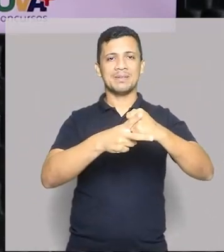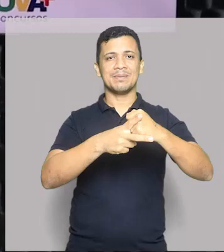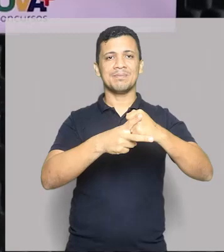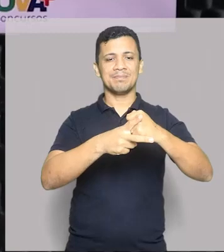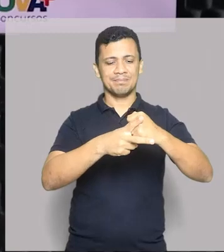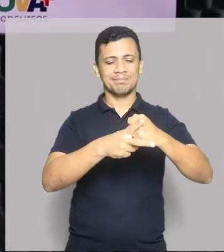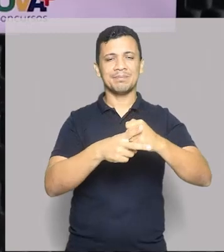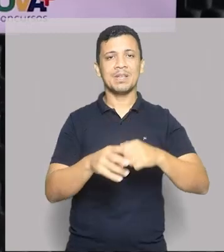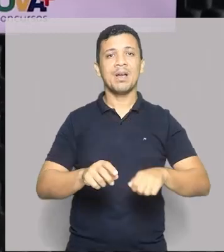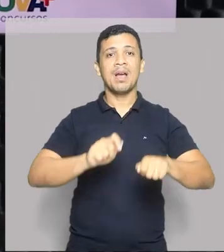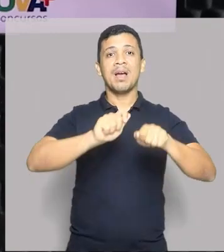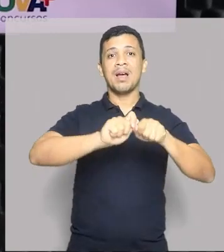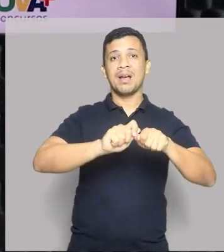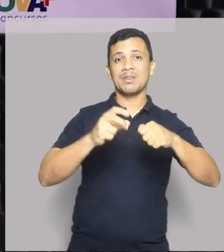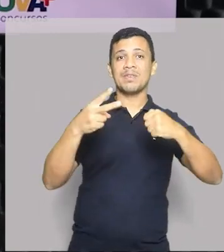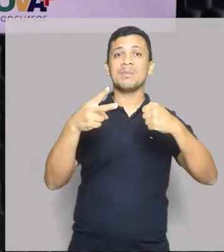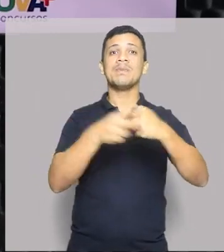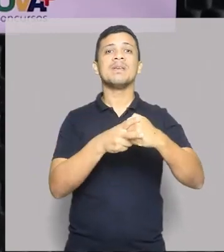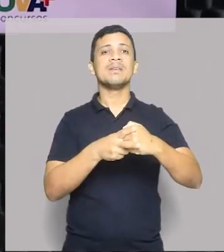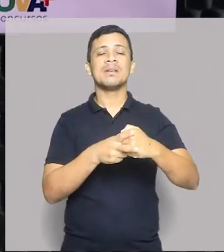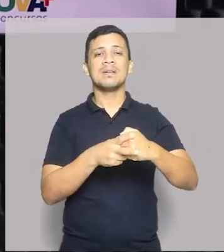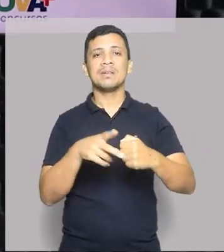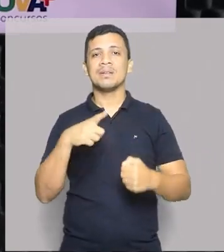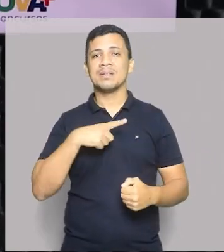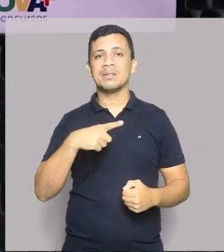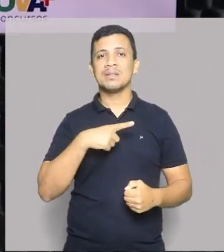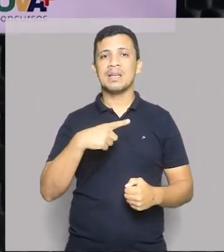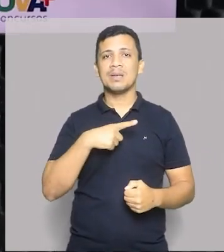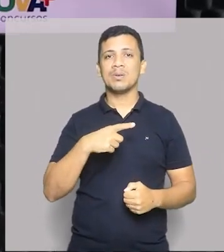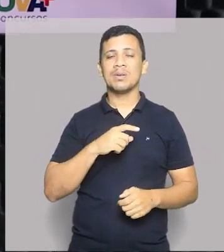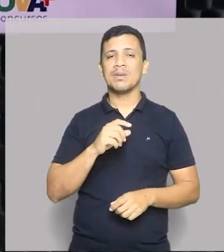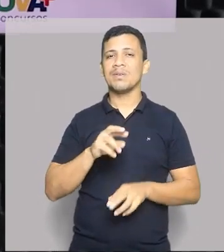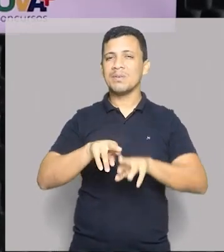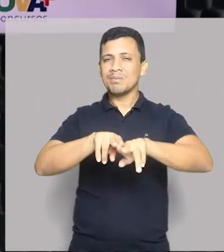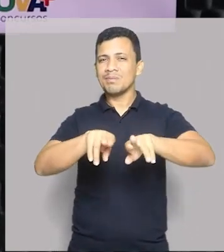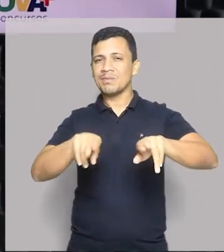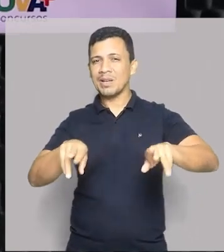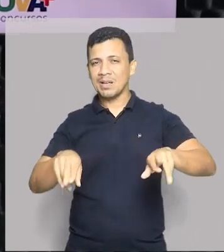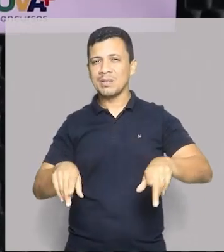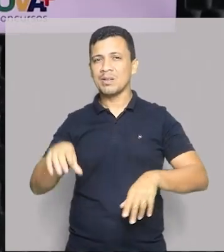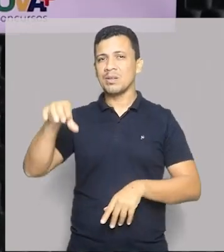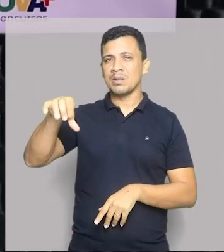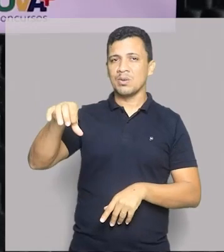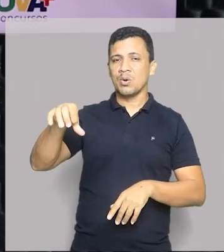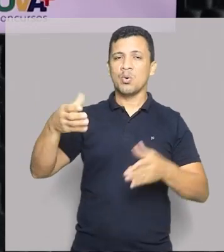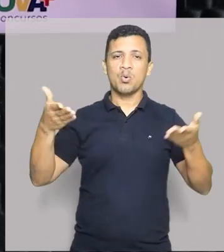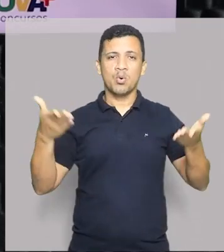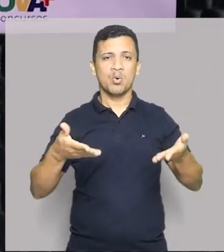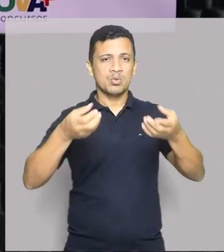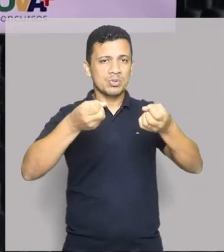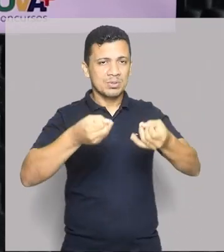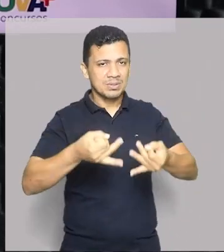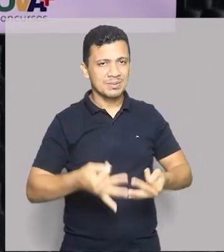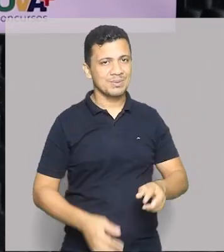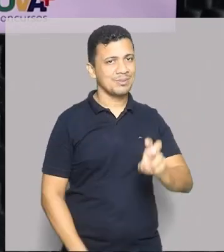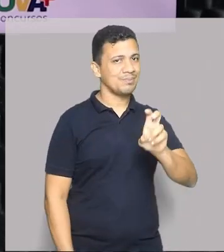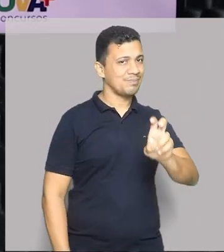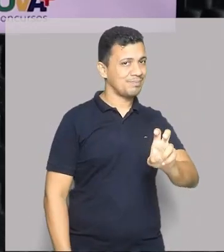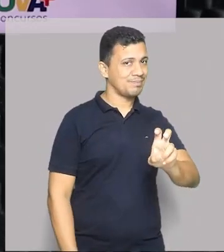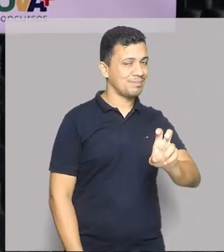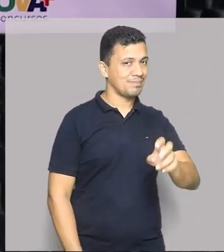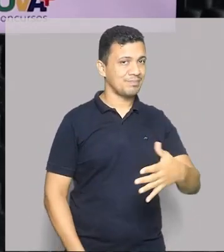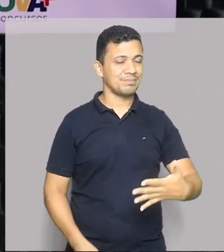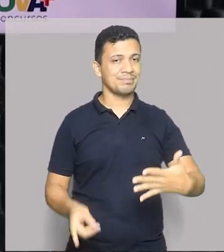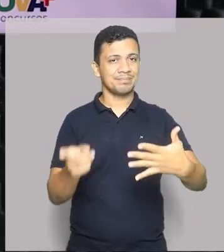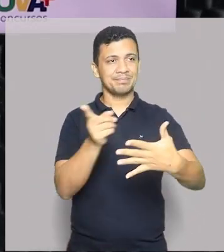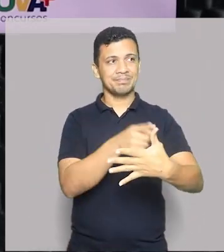adverbiais. As orações subordinadas adverbiais são 9. Hoje nós falamos apenas de 5 orações, certo?